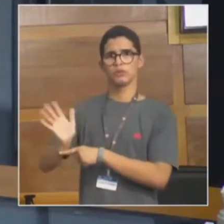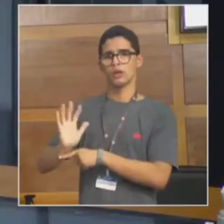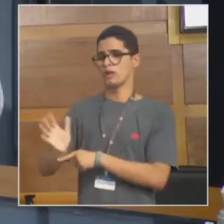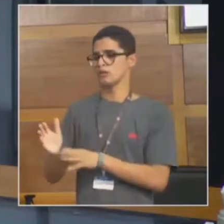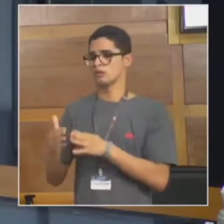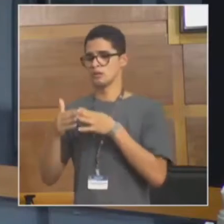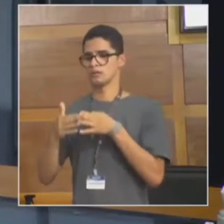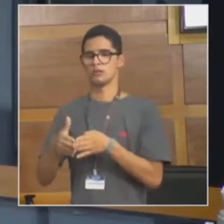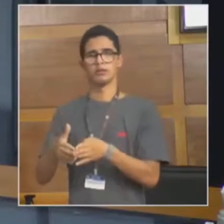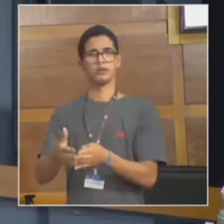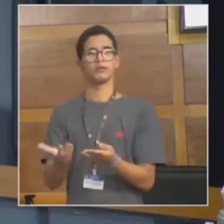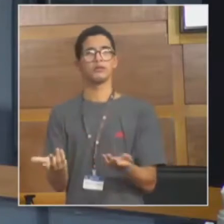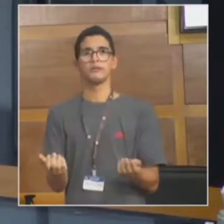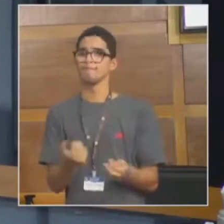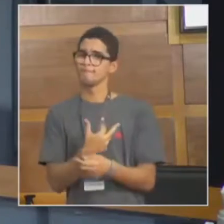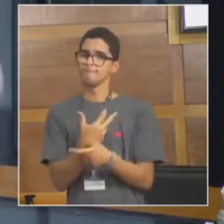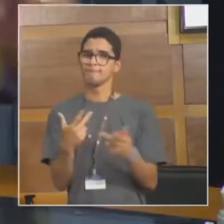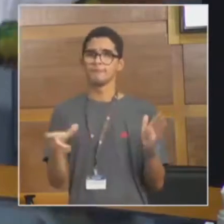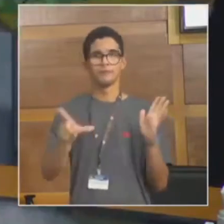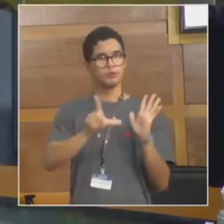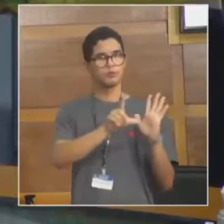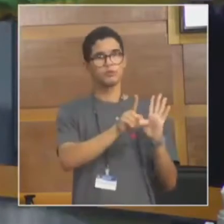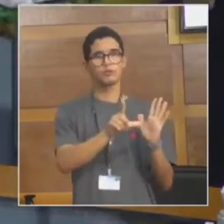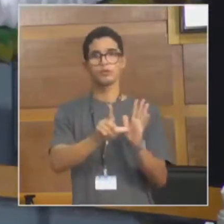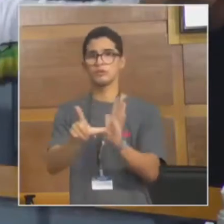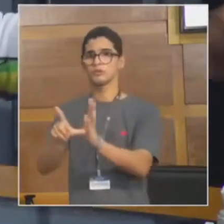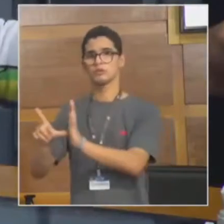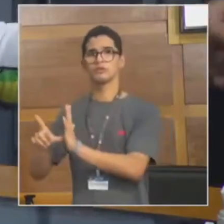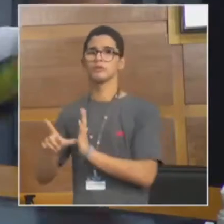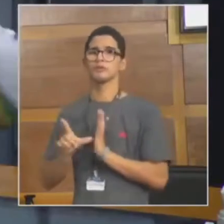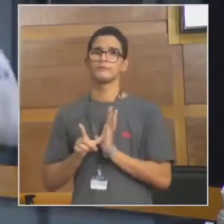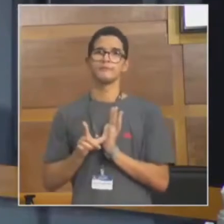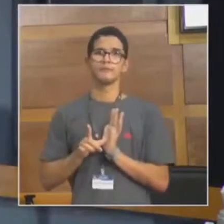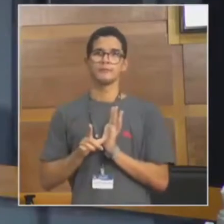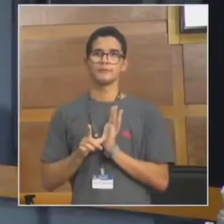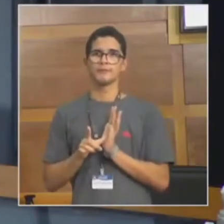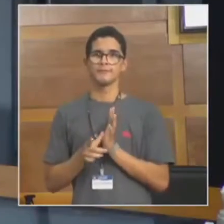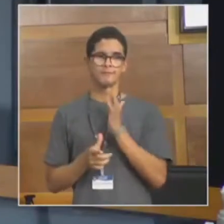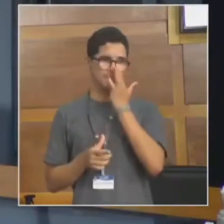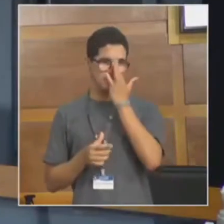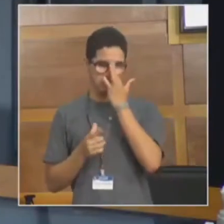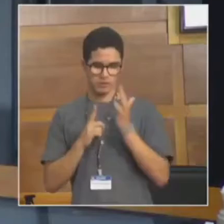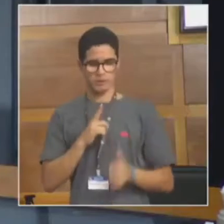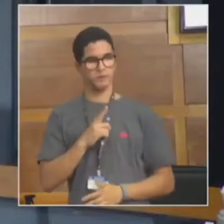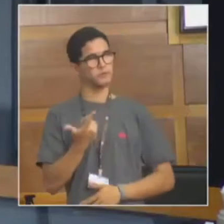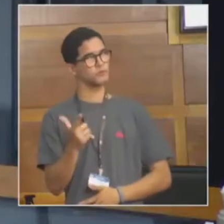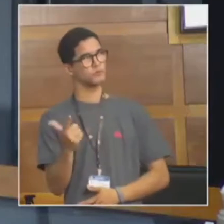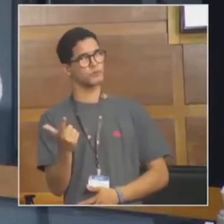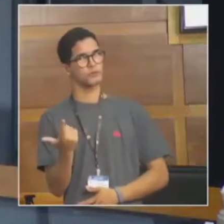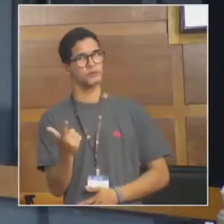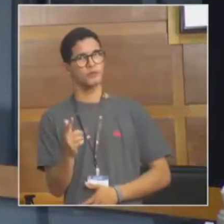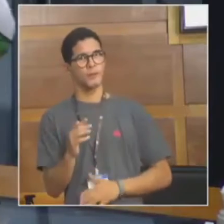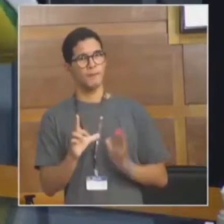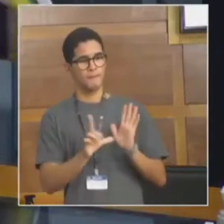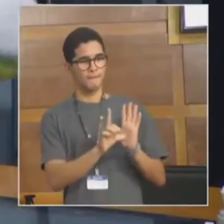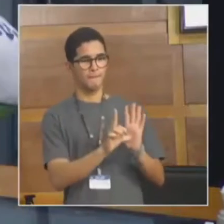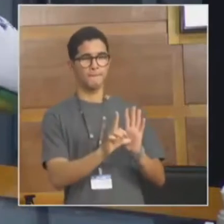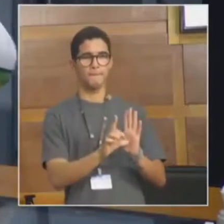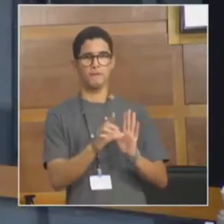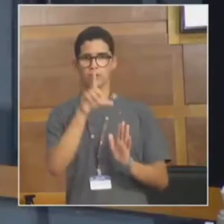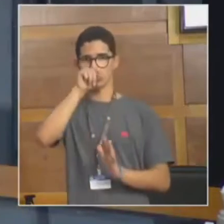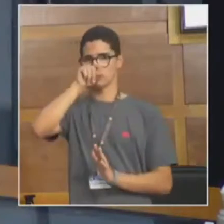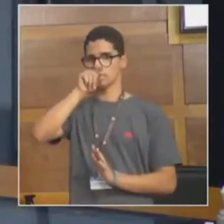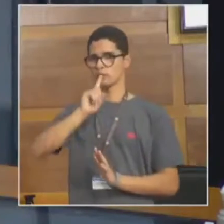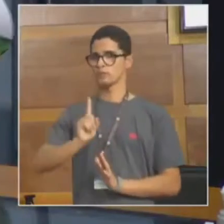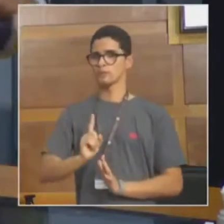táxi boat Ó tem loja tem loja em loja e tem loja eu já tive não tenho mais mas eu não tenho para pagar na rua tem um